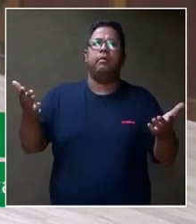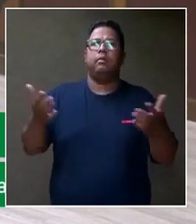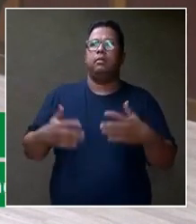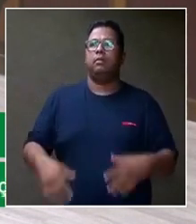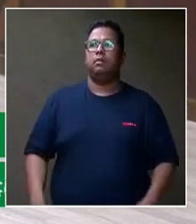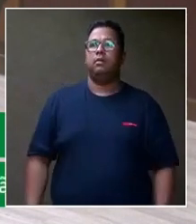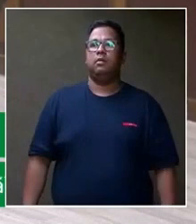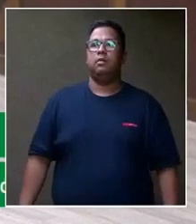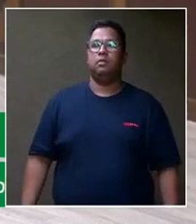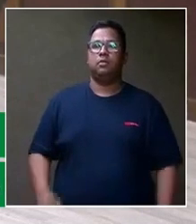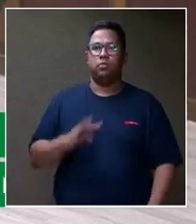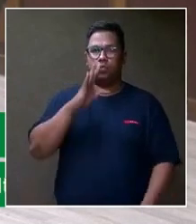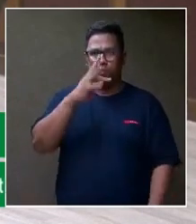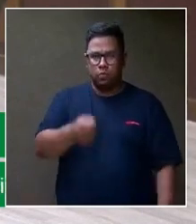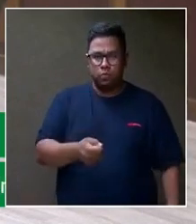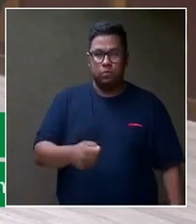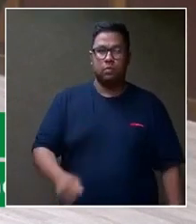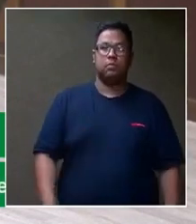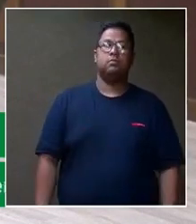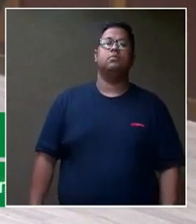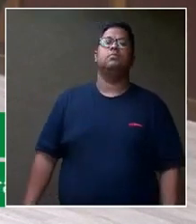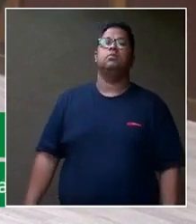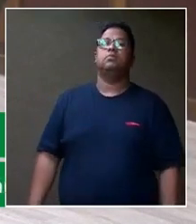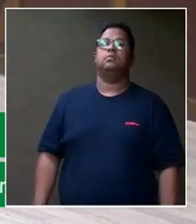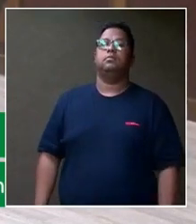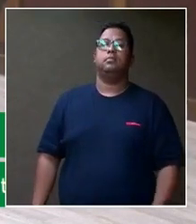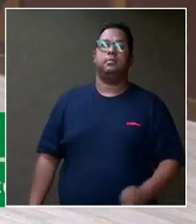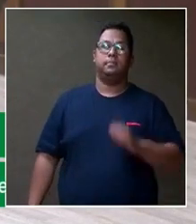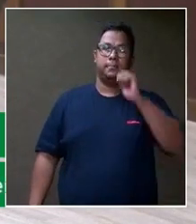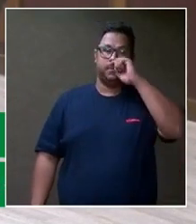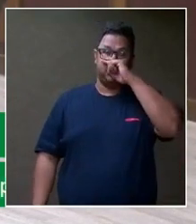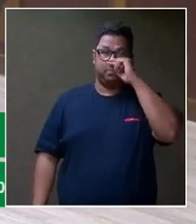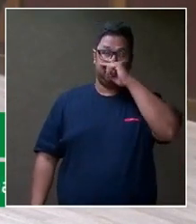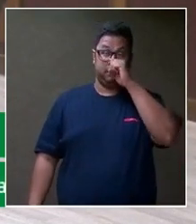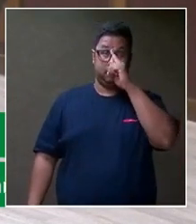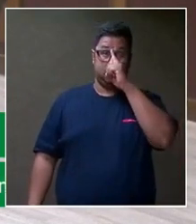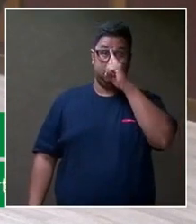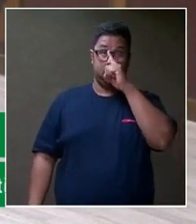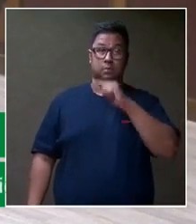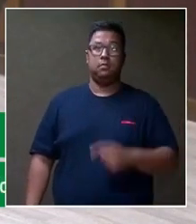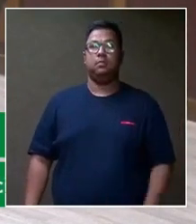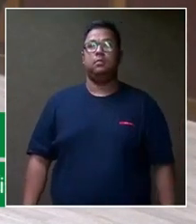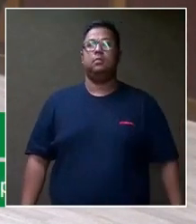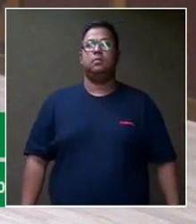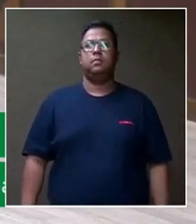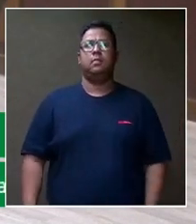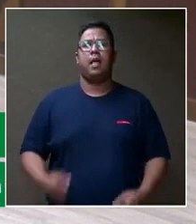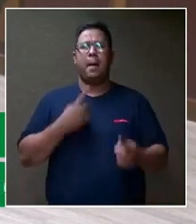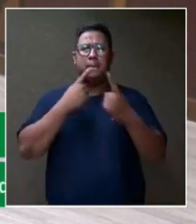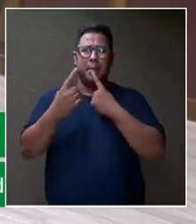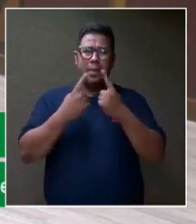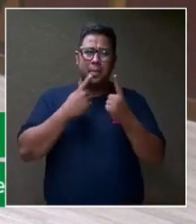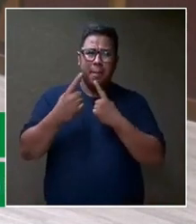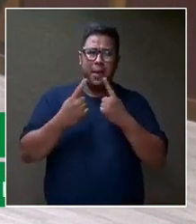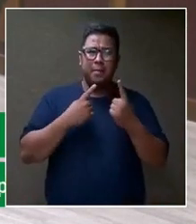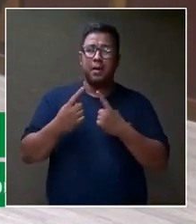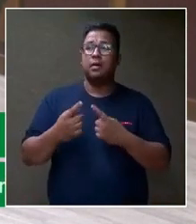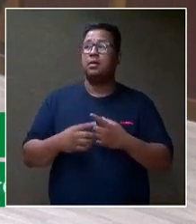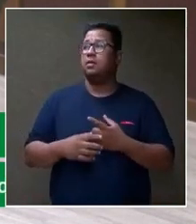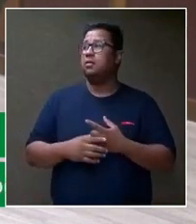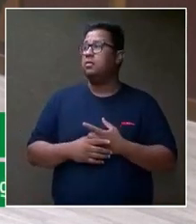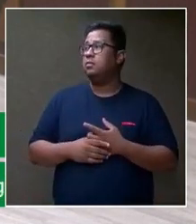nada, não. Estou confirmando o senhor, tudo. O senhor formule as suas perguntas, doutor. Considerações é para os debates.